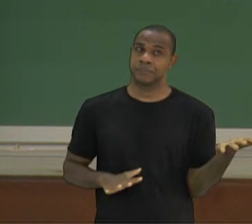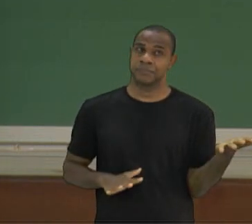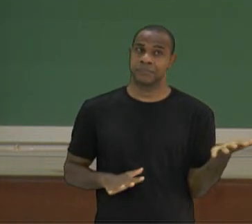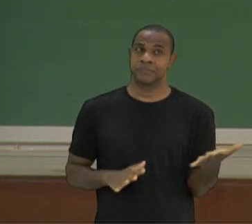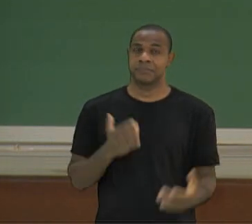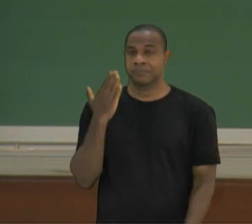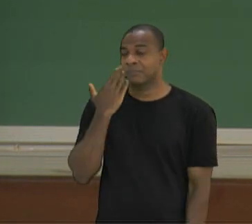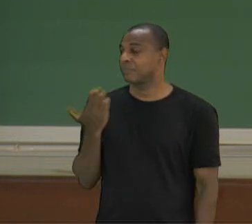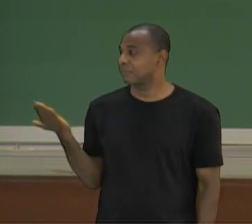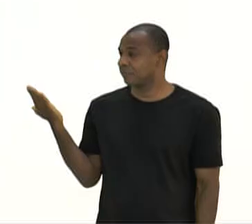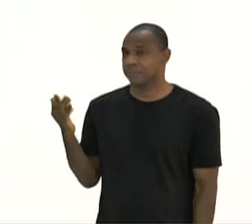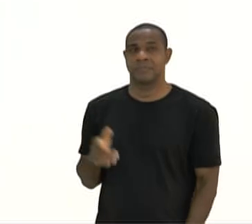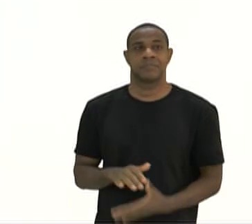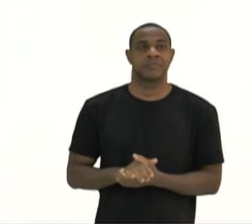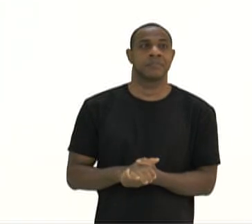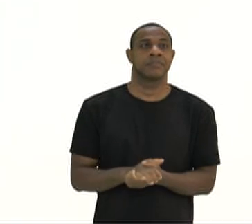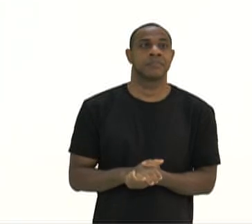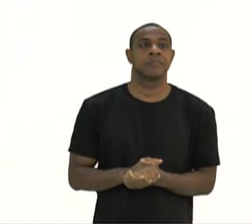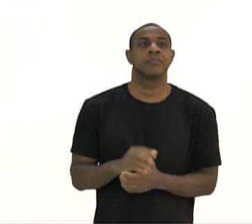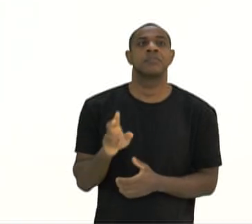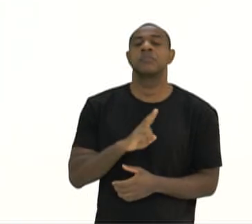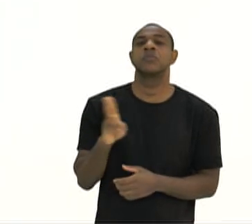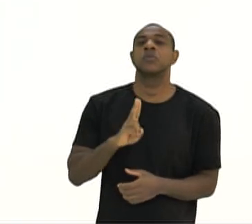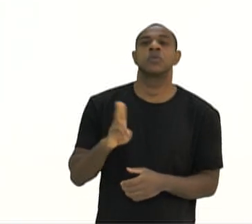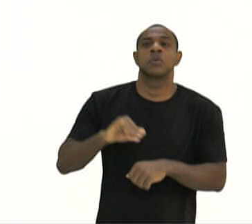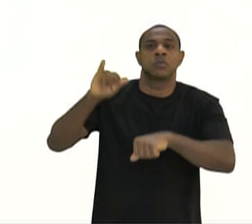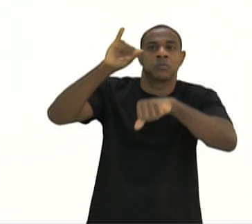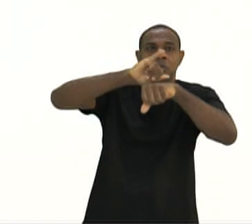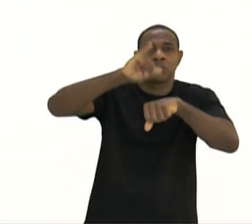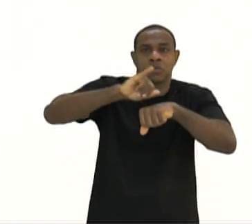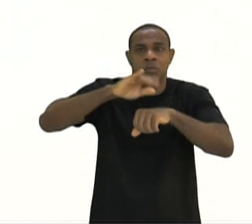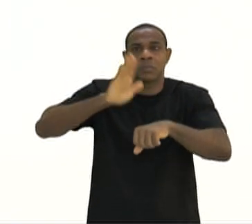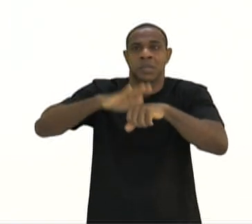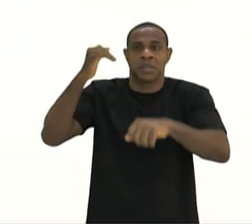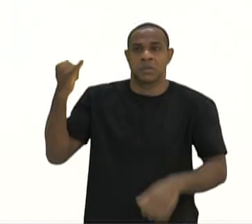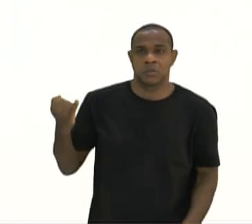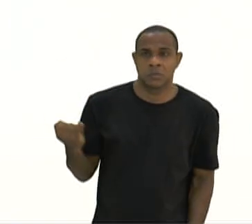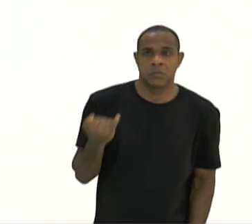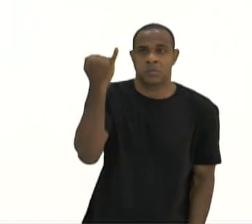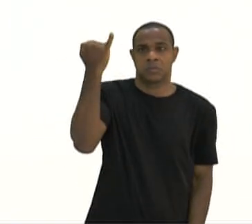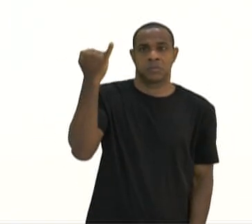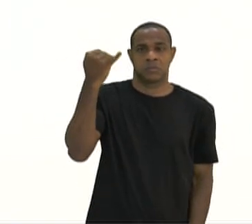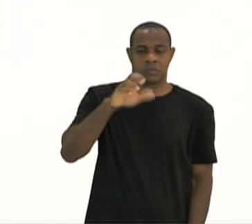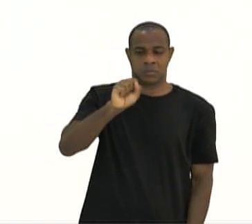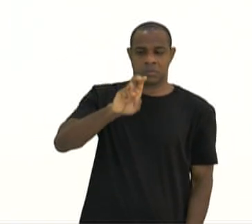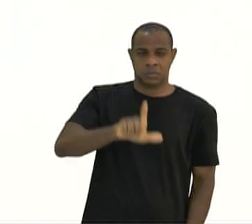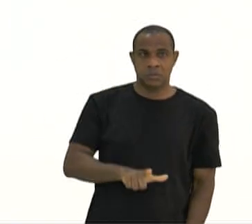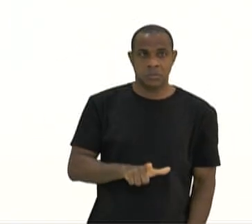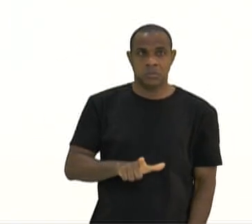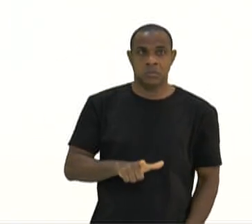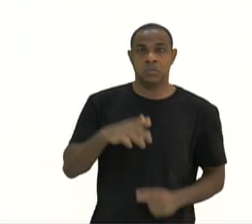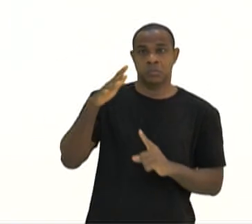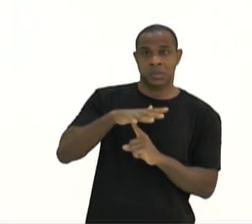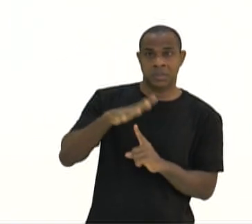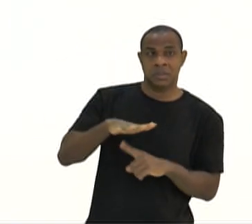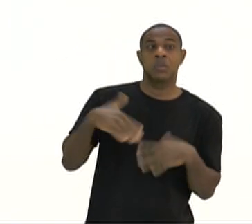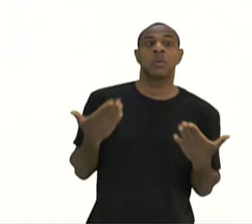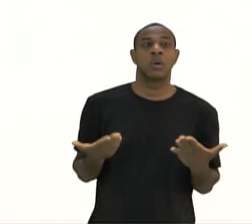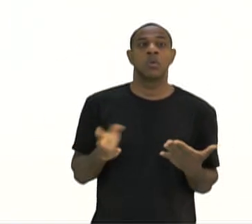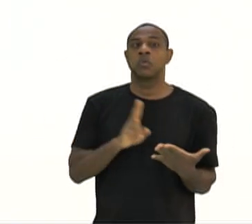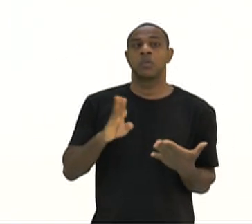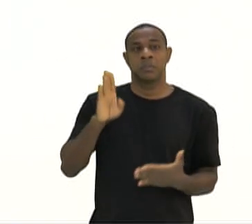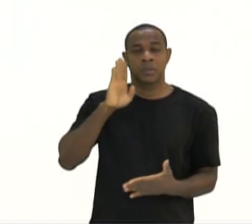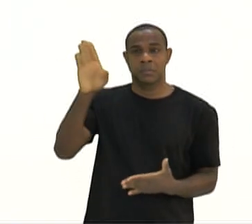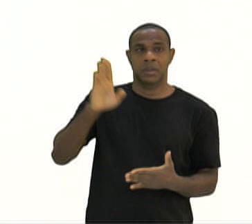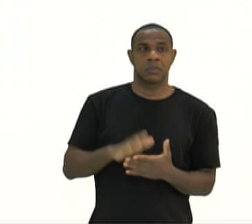vocês responderem também. O nome dos centros mais importantes da rede urbana da região sul e do Paraná. Então, aqui vocês vão anotar